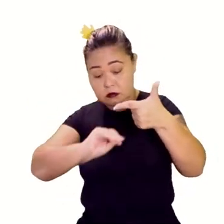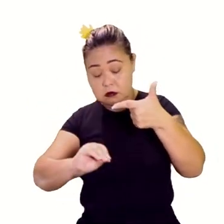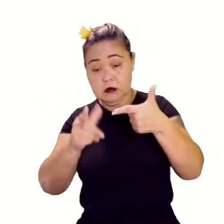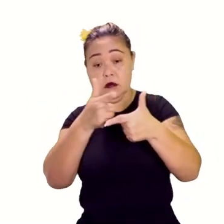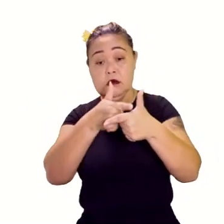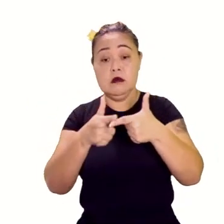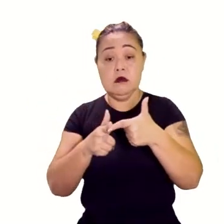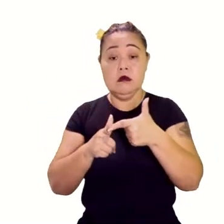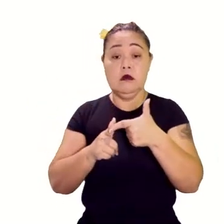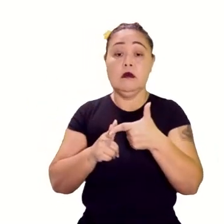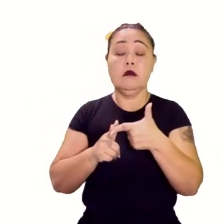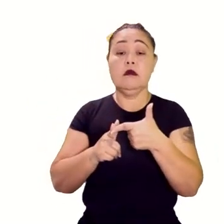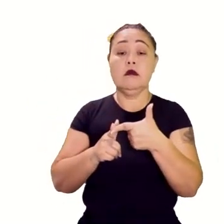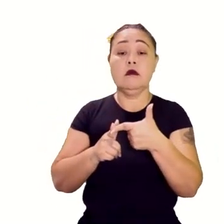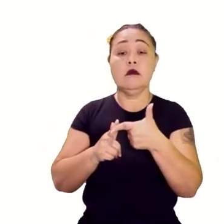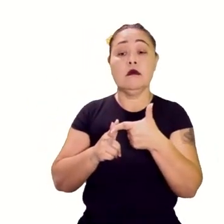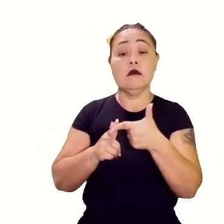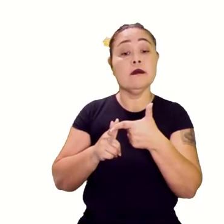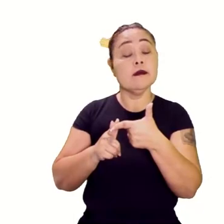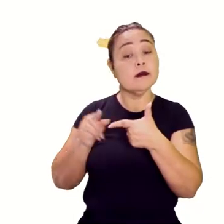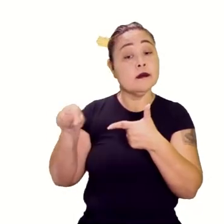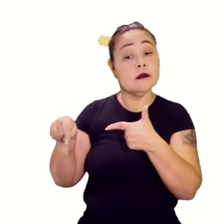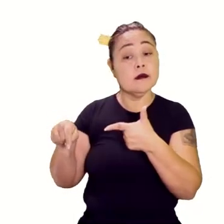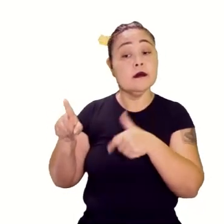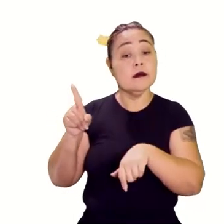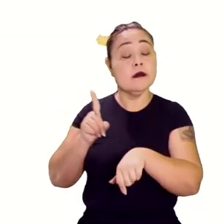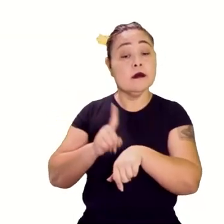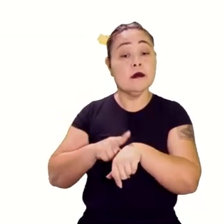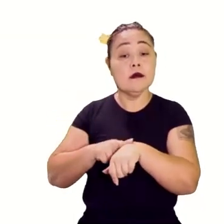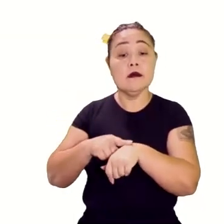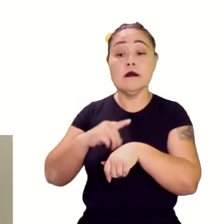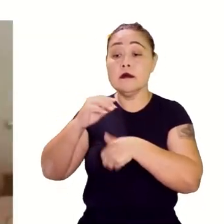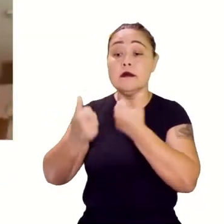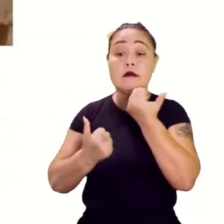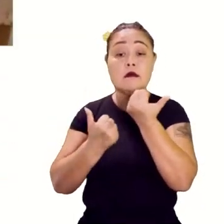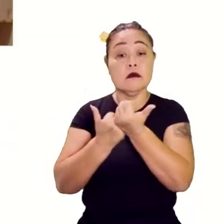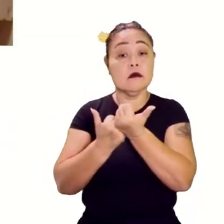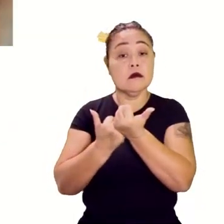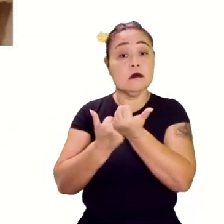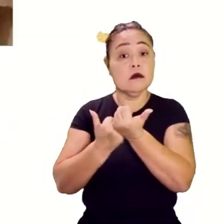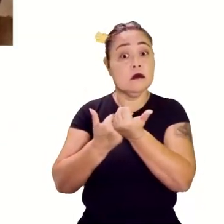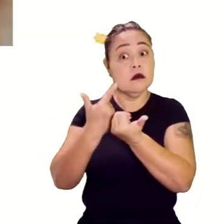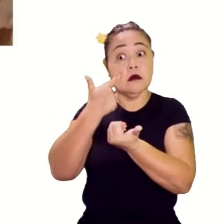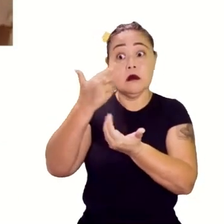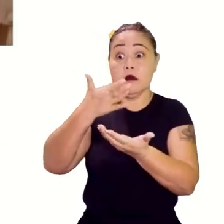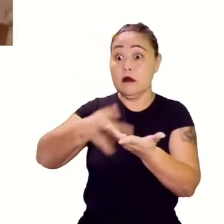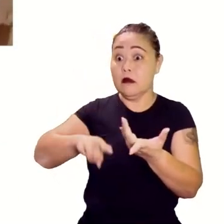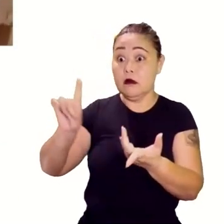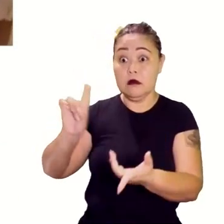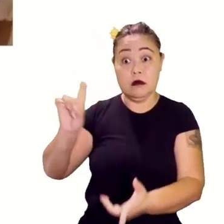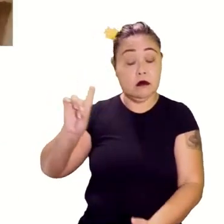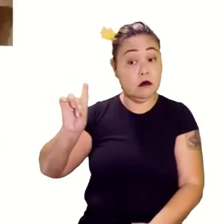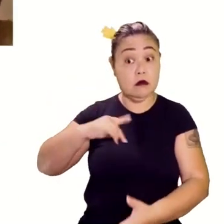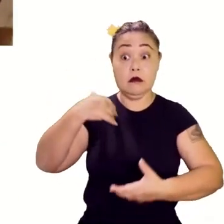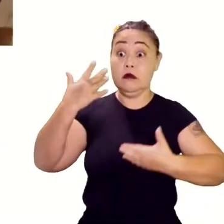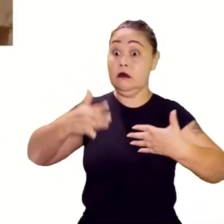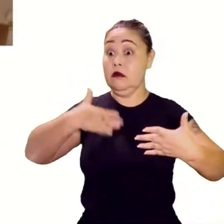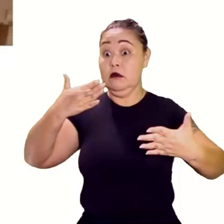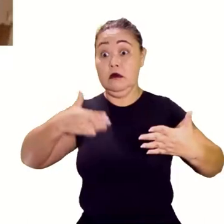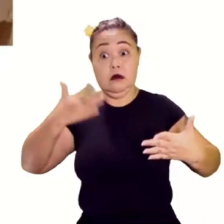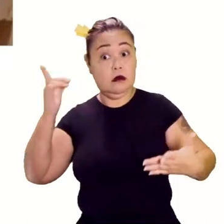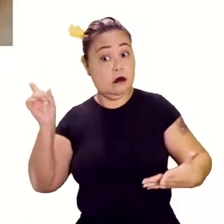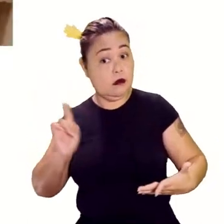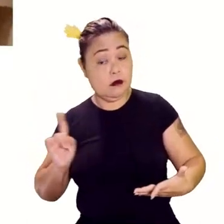baixo dividindo. E aí Perfeito. Agora é o momento de substituir. Não fique indignado, não fique